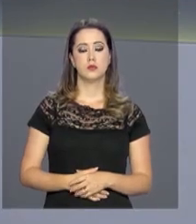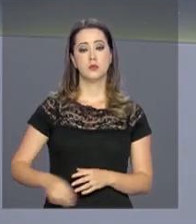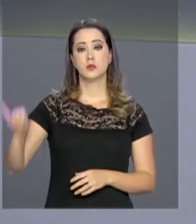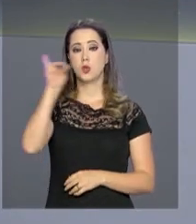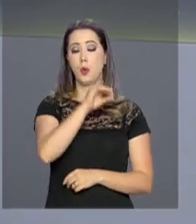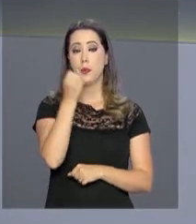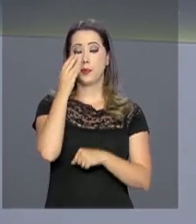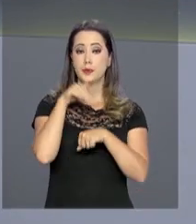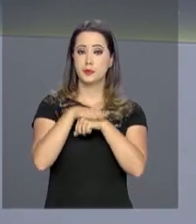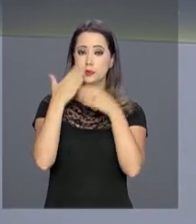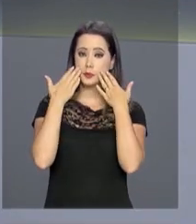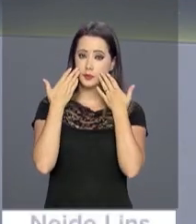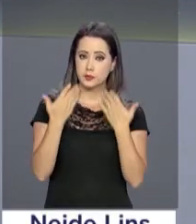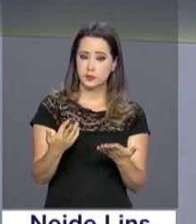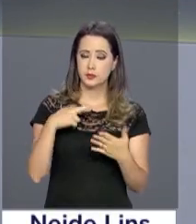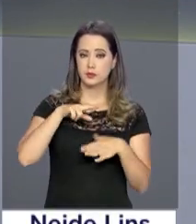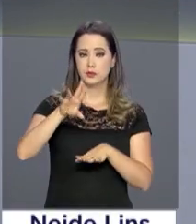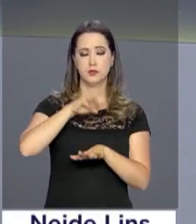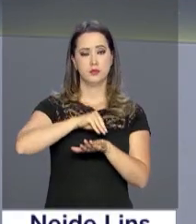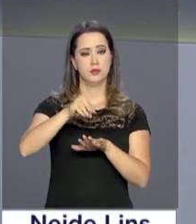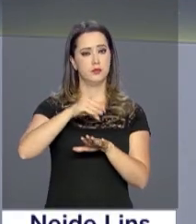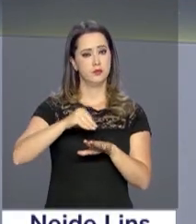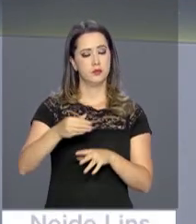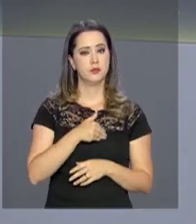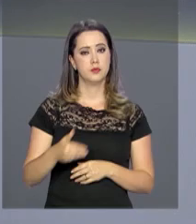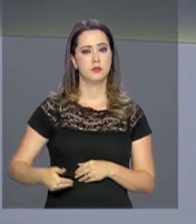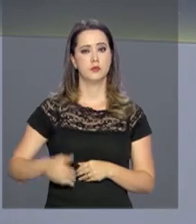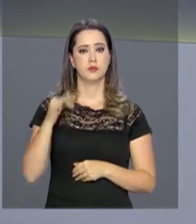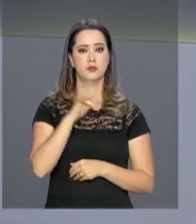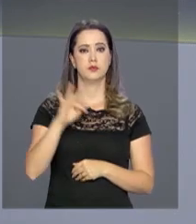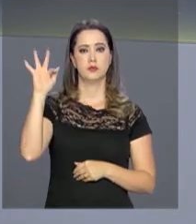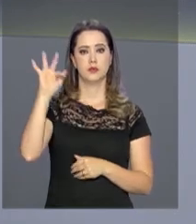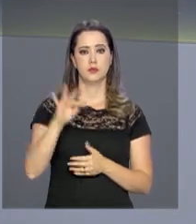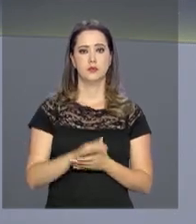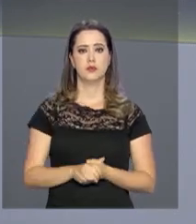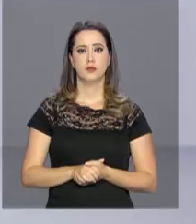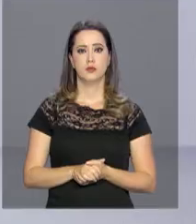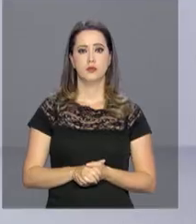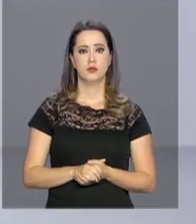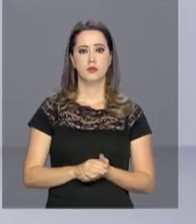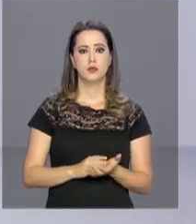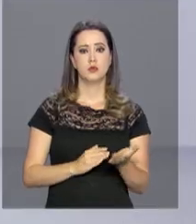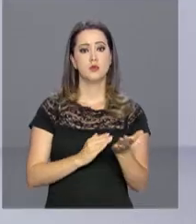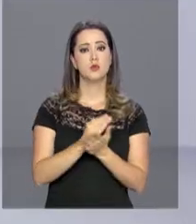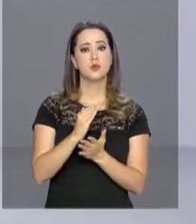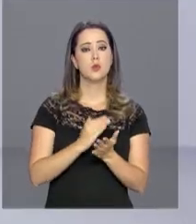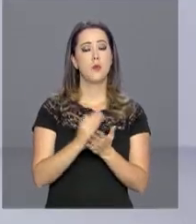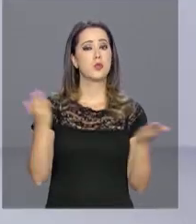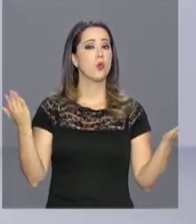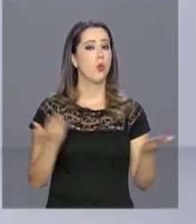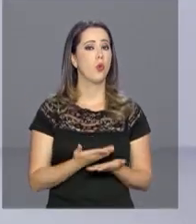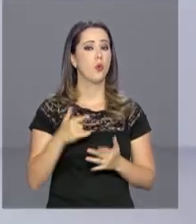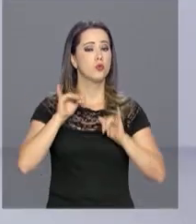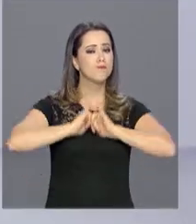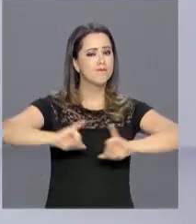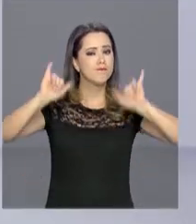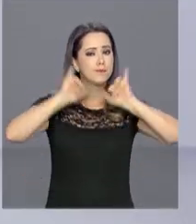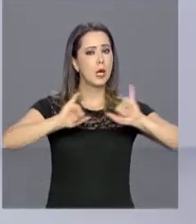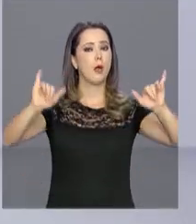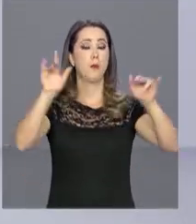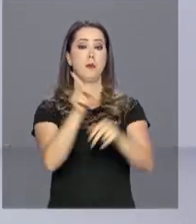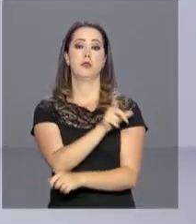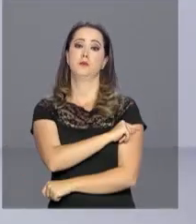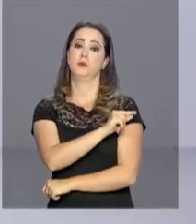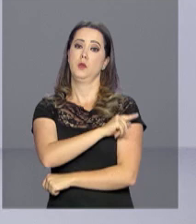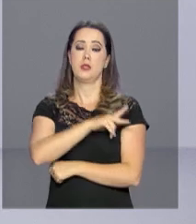Olá, boa noite. No ar o repórter NBR com as notícias do governo federal. Começou hoje a campanha nacional de